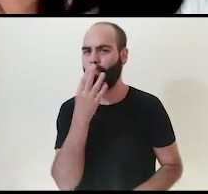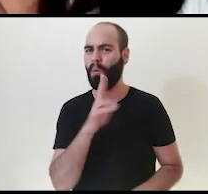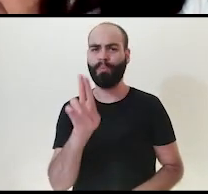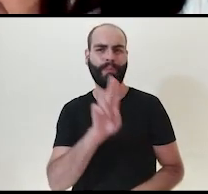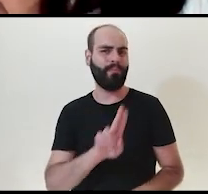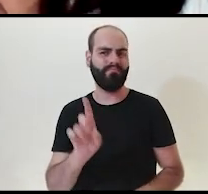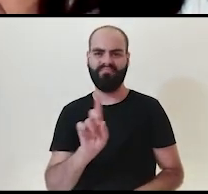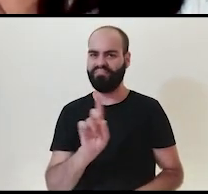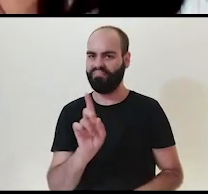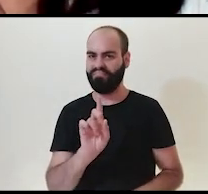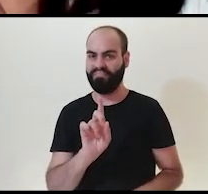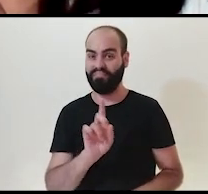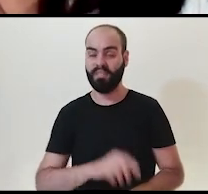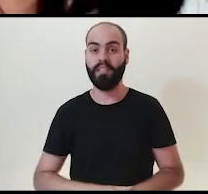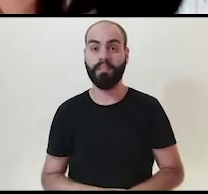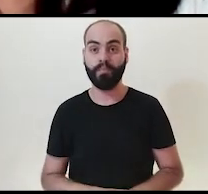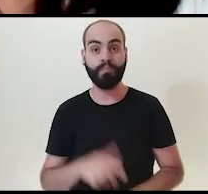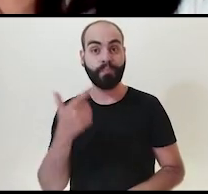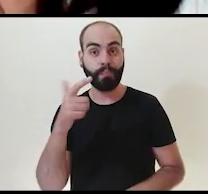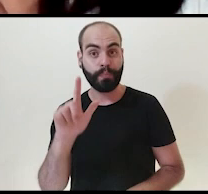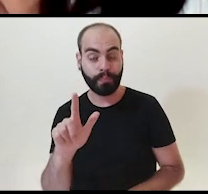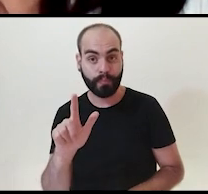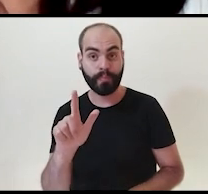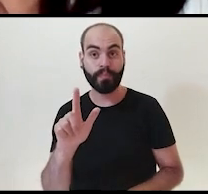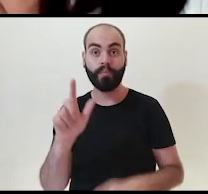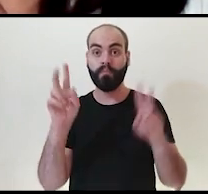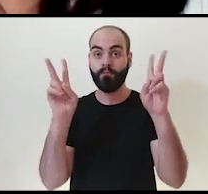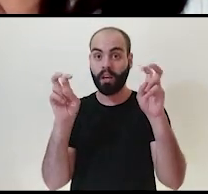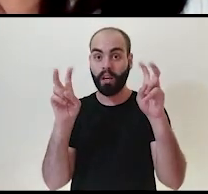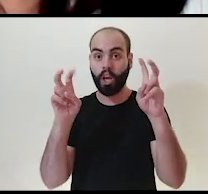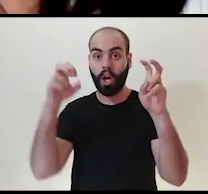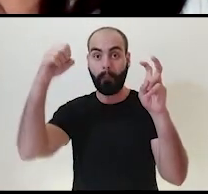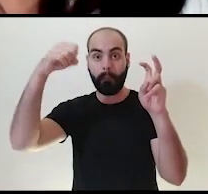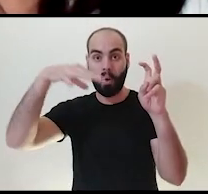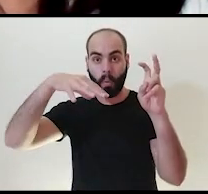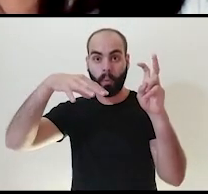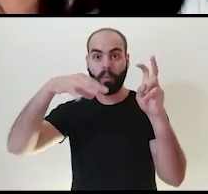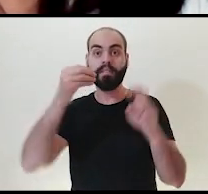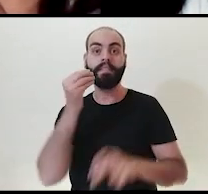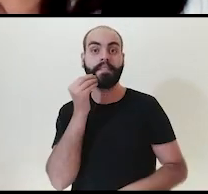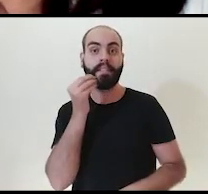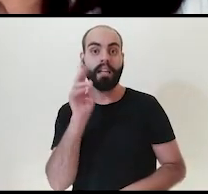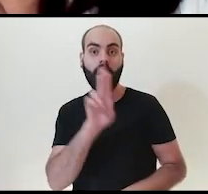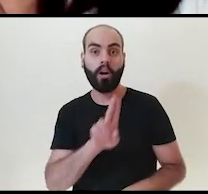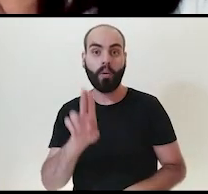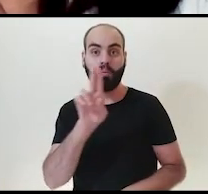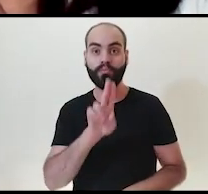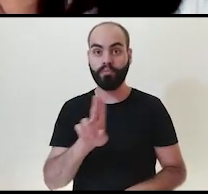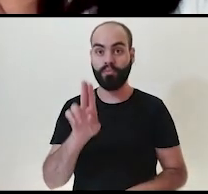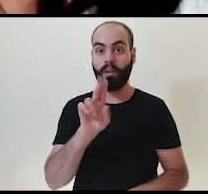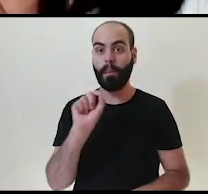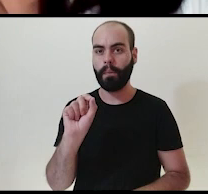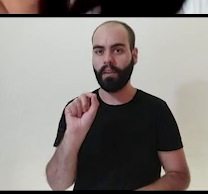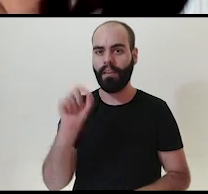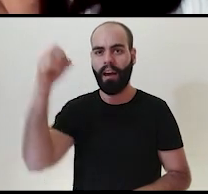para isso, a gente já entra no outro ponto, que é sobre luz, que eu digo que é tentar utilizar ao máximo a luz